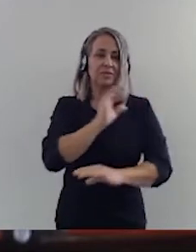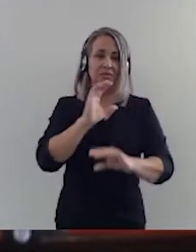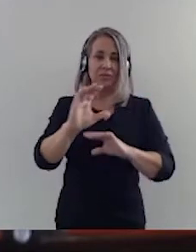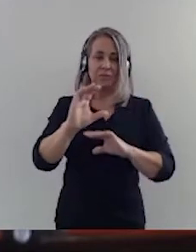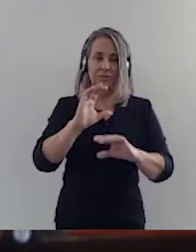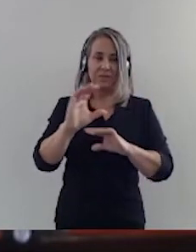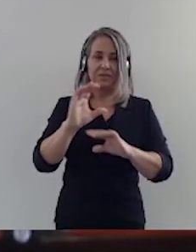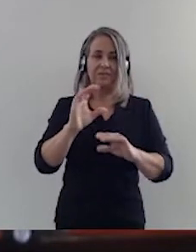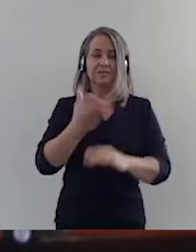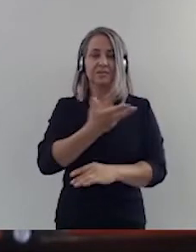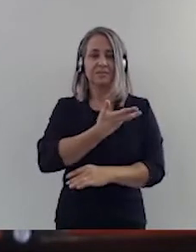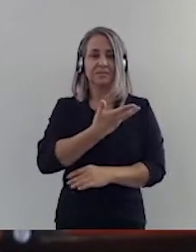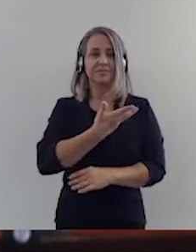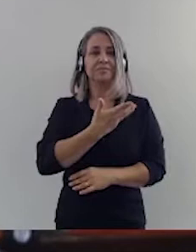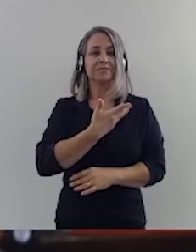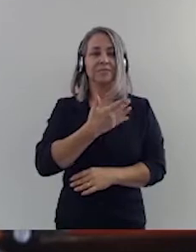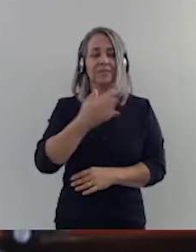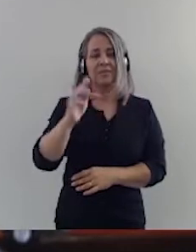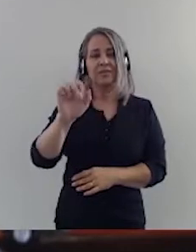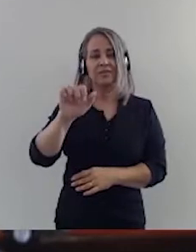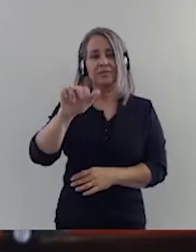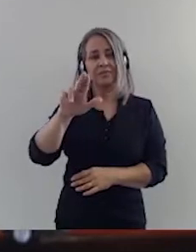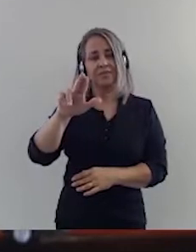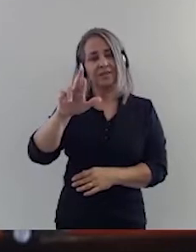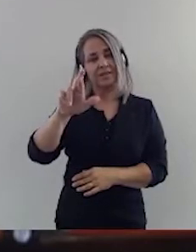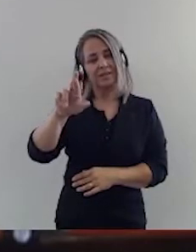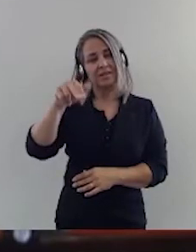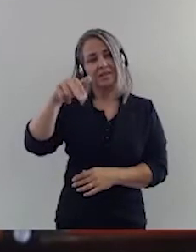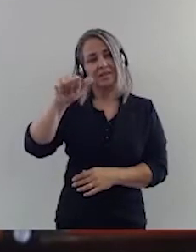é a querida amiga Fernanda Marinella.